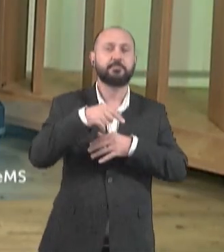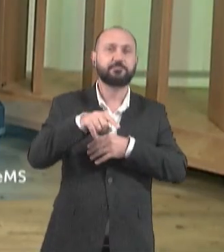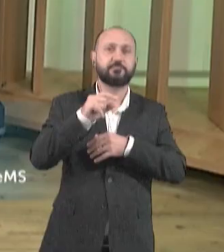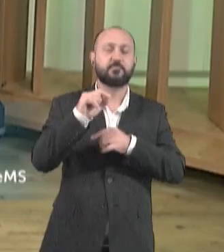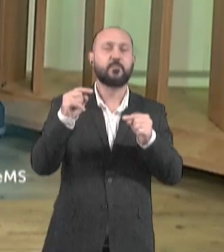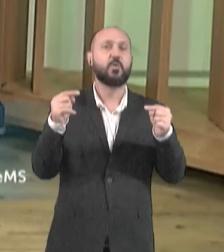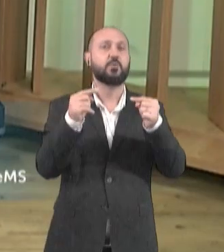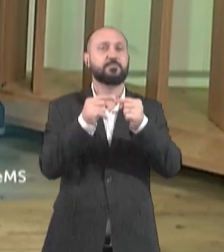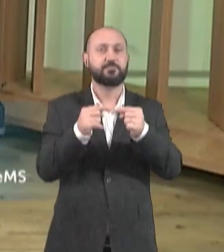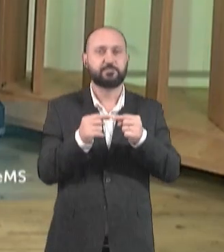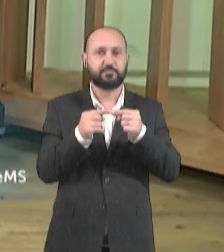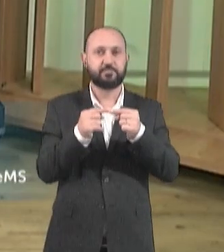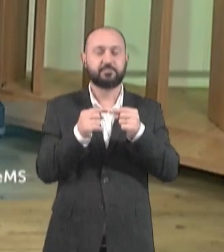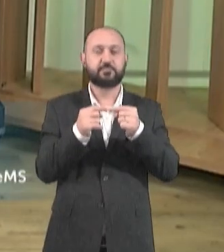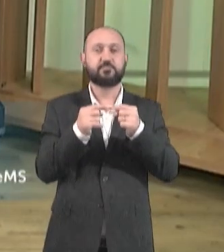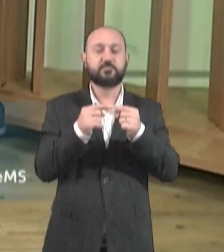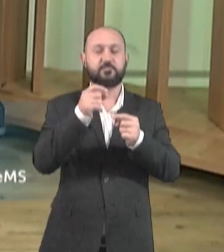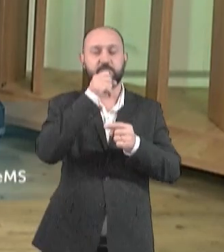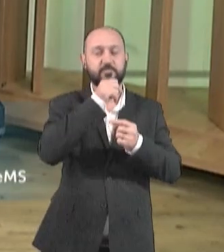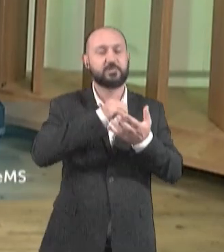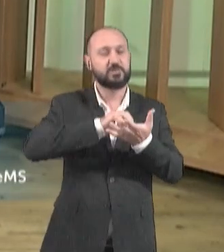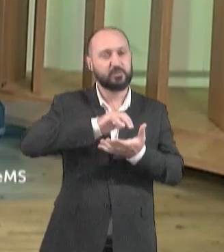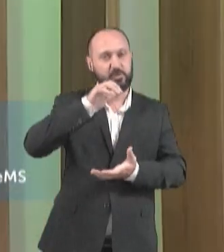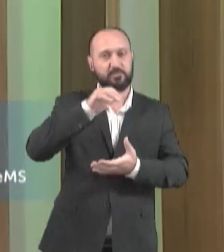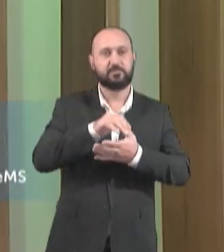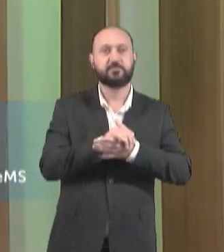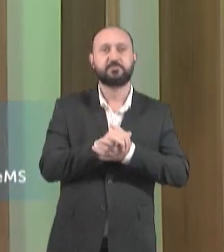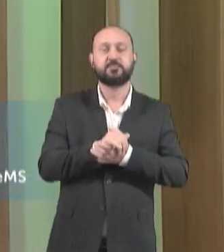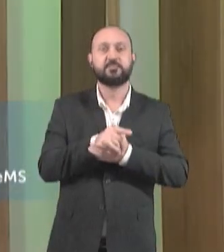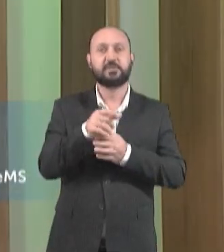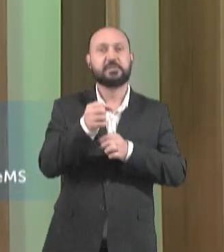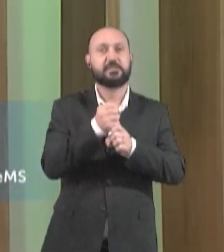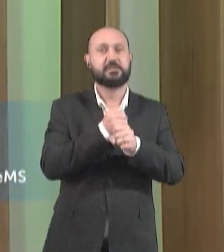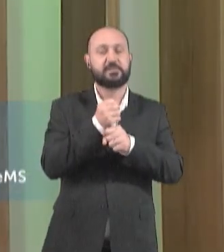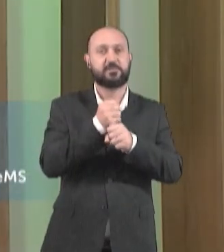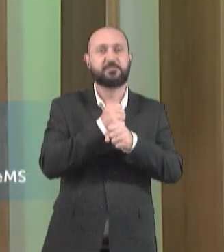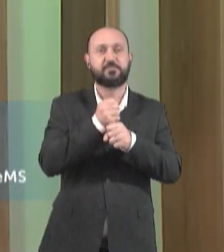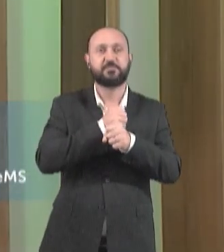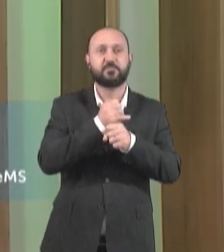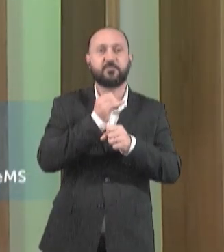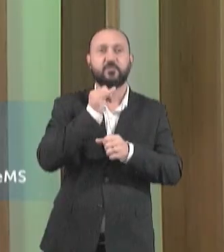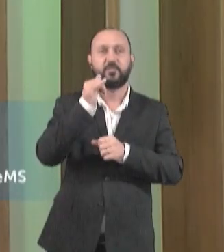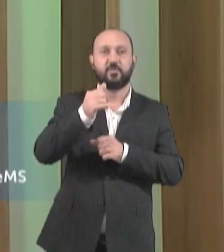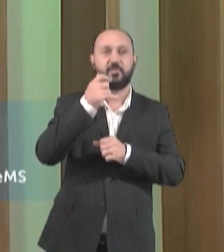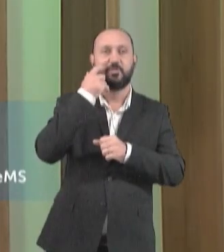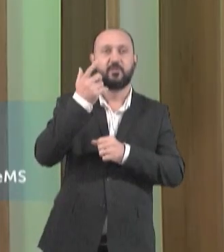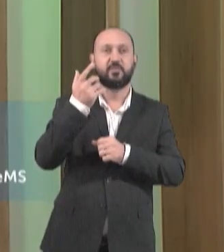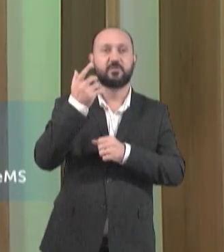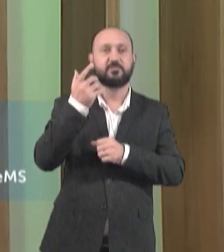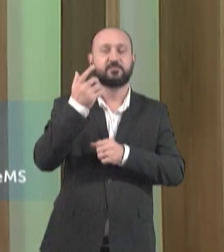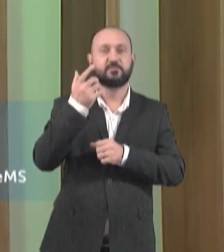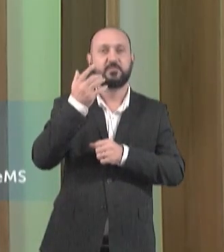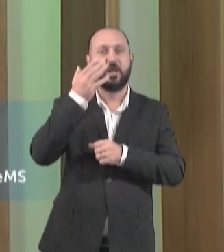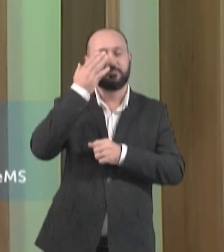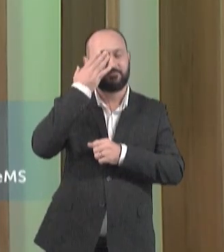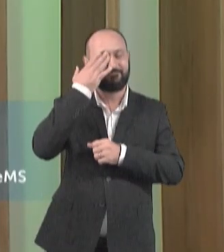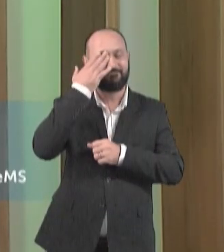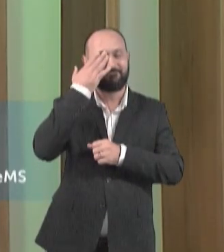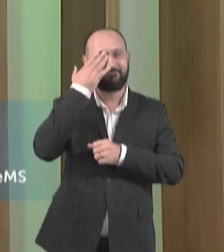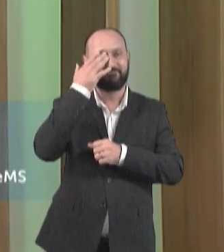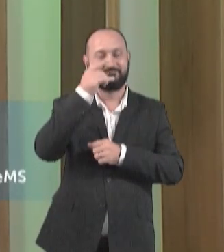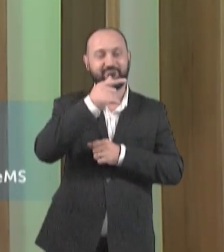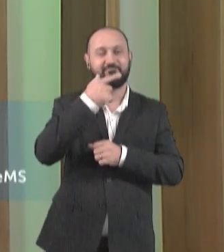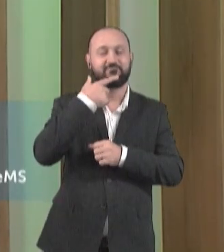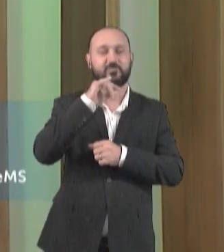aí relacionada aos idosos. Esse ano vamos falar da fraude da Previdência, vai